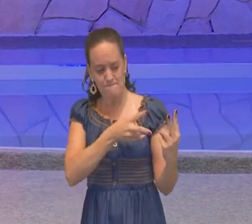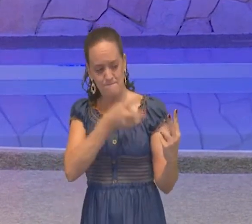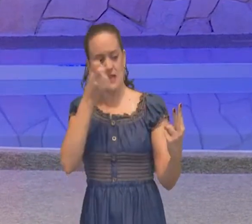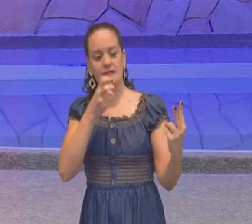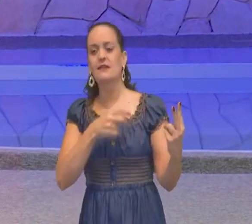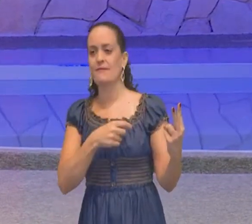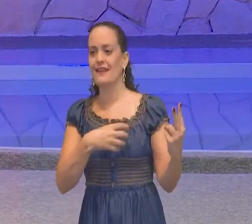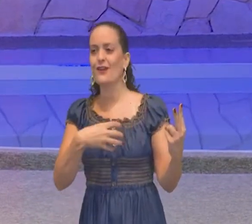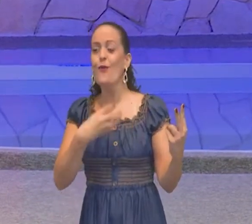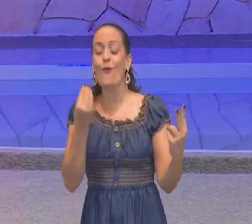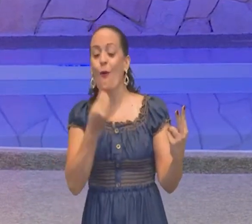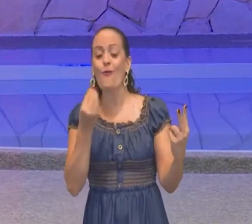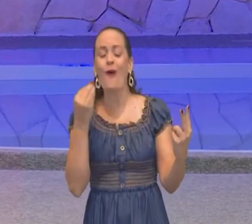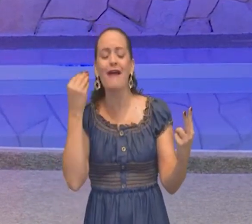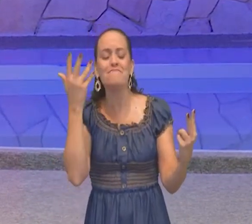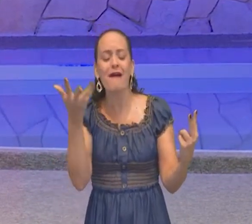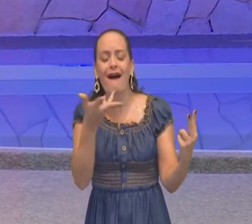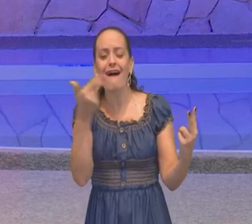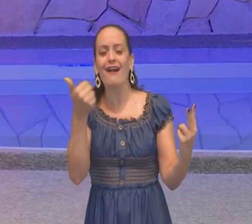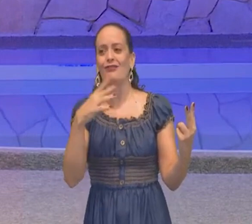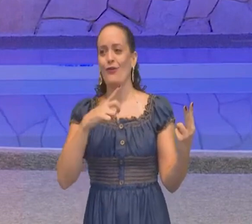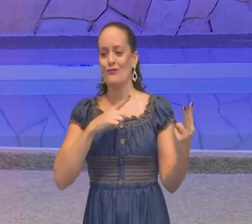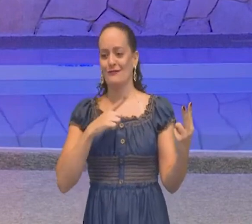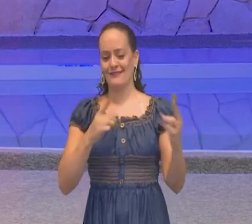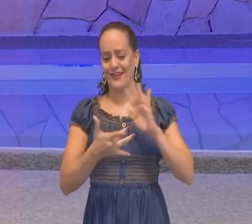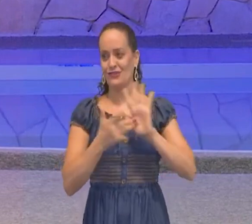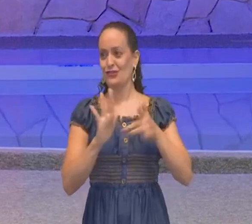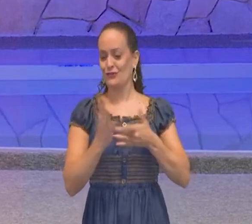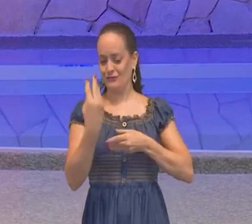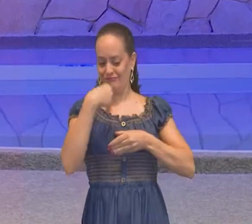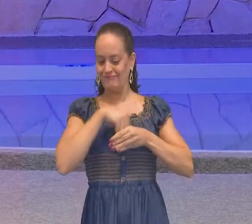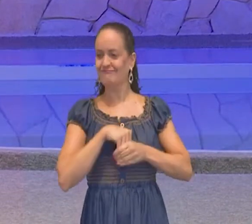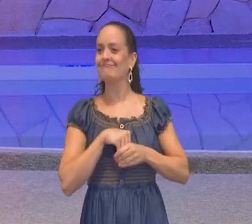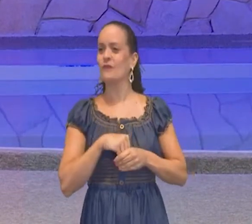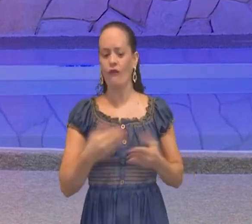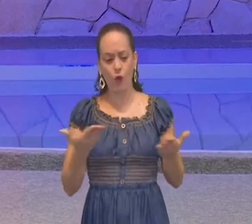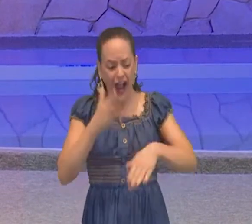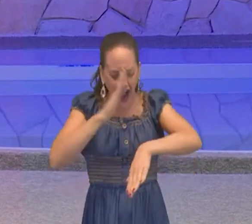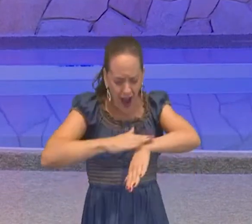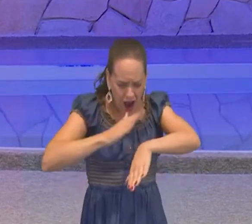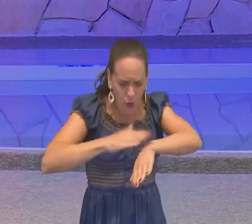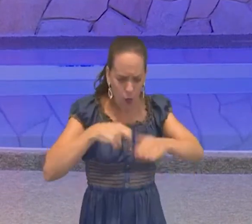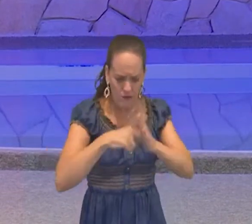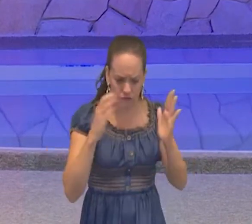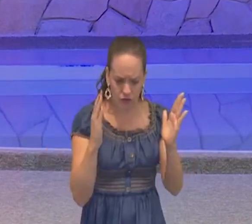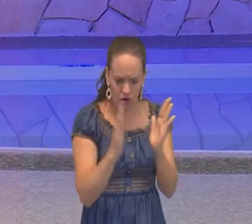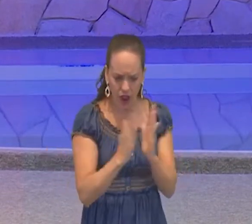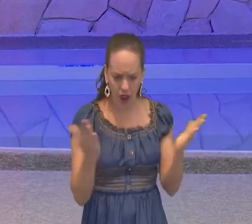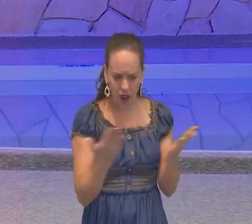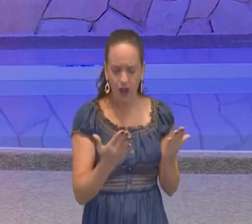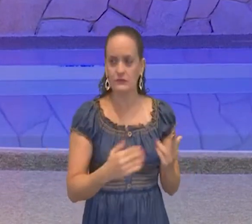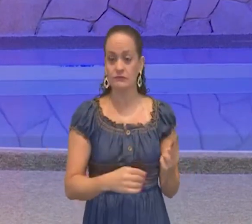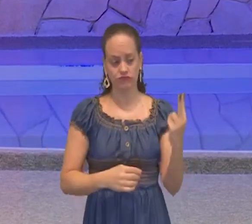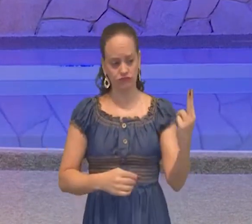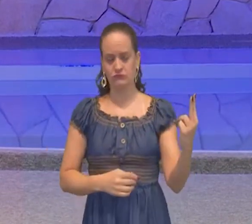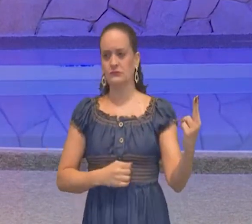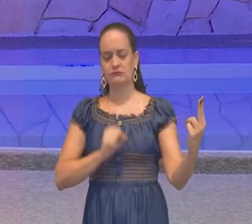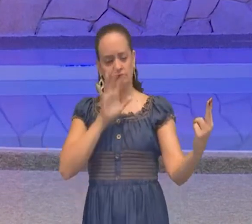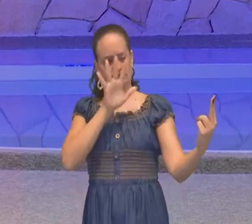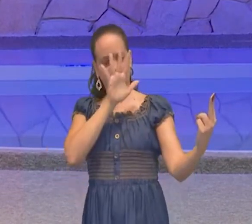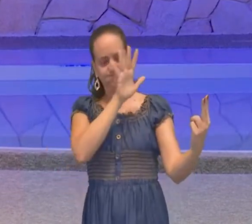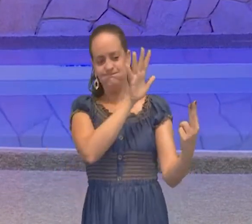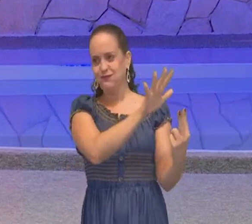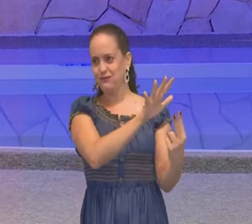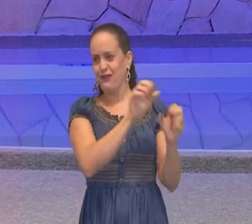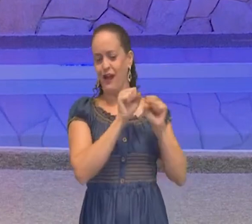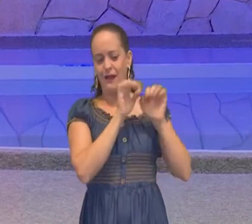é ter Jesus no seu coração. Vou orar por vocês neste momento. E ele colocou então as suas mãos,